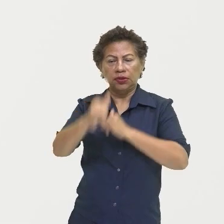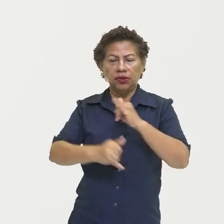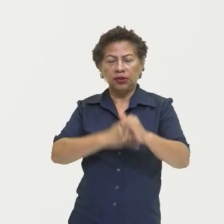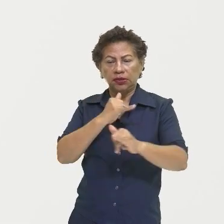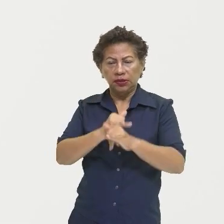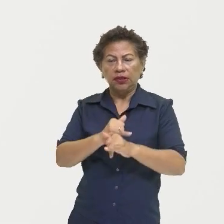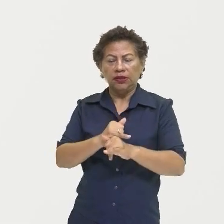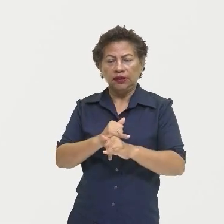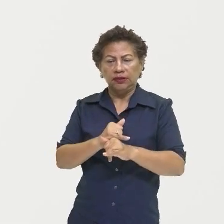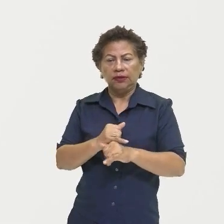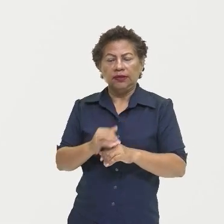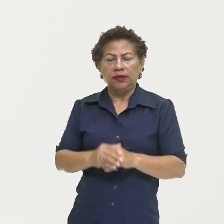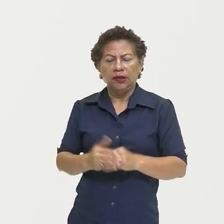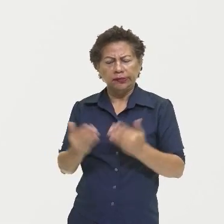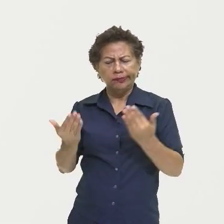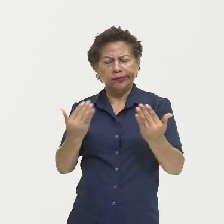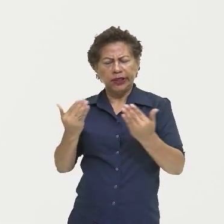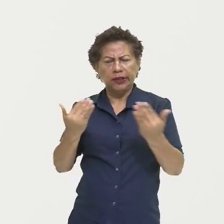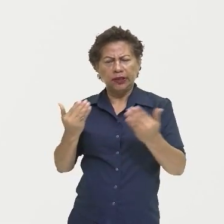população mundial, a gente tem